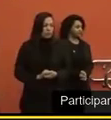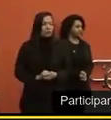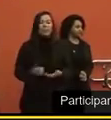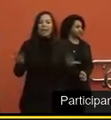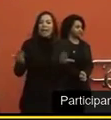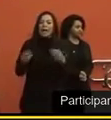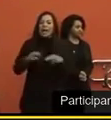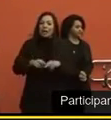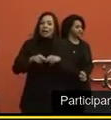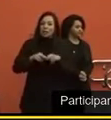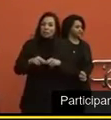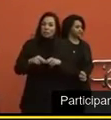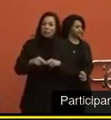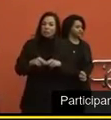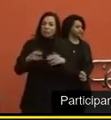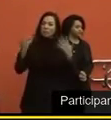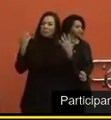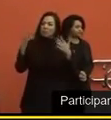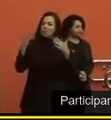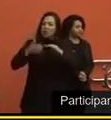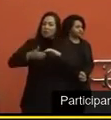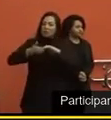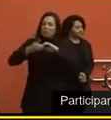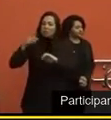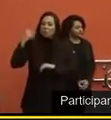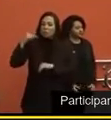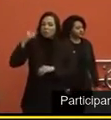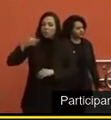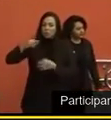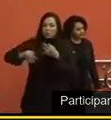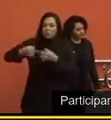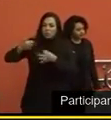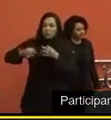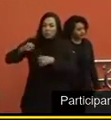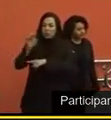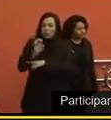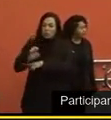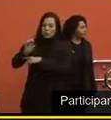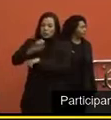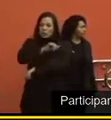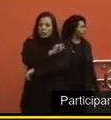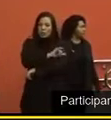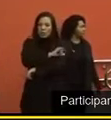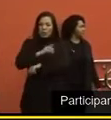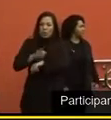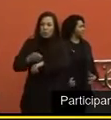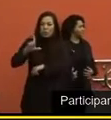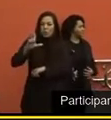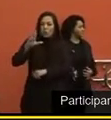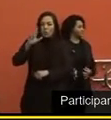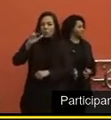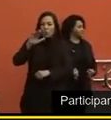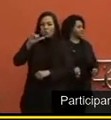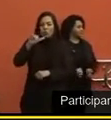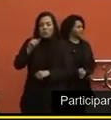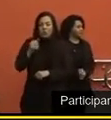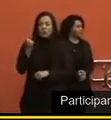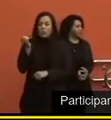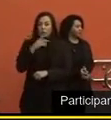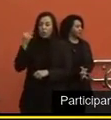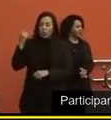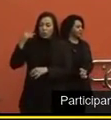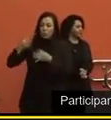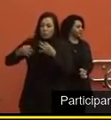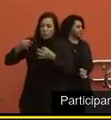Neste momento, ouviremos a saudação do Procurador-Geral de Justiça do Estado do Rio de Janeiro, Dr. Luciano Matos, aos novos promotores